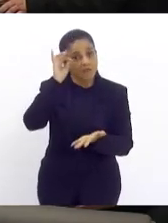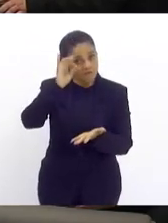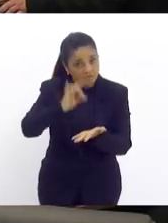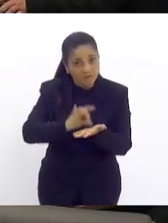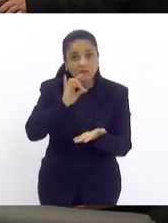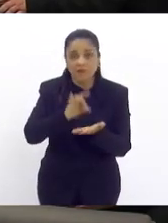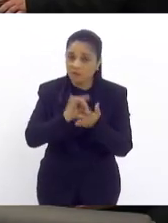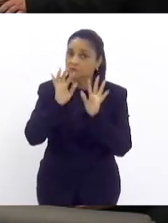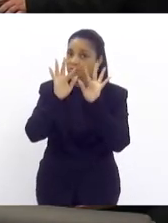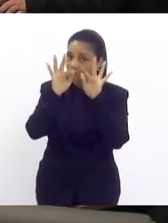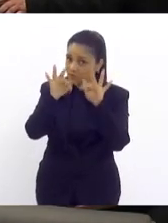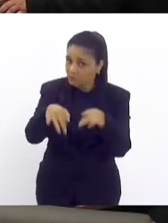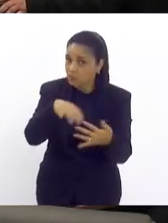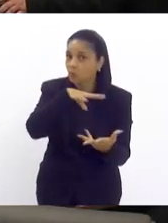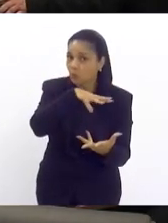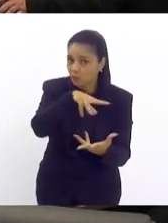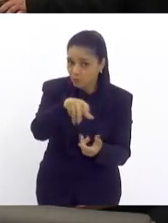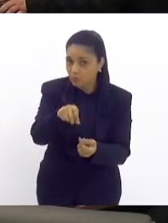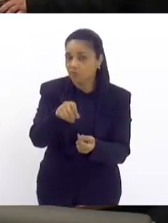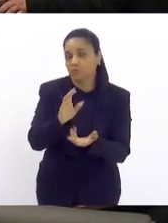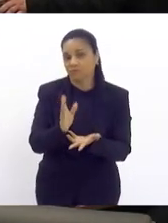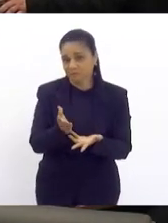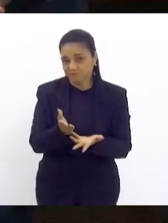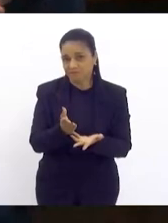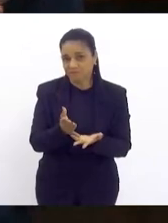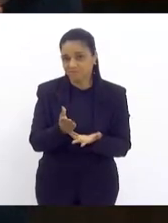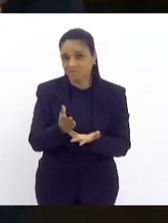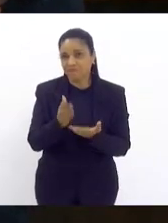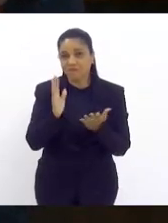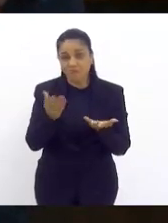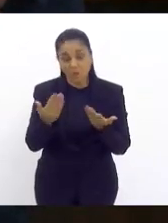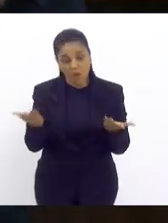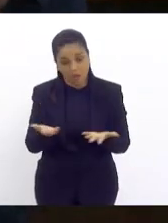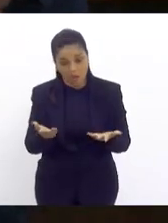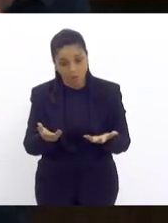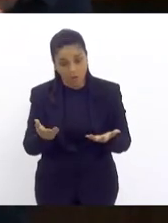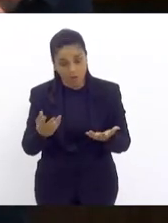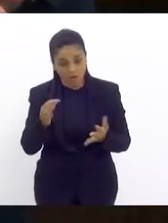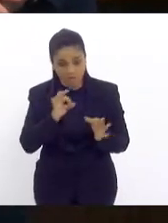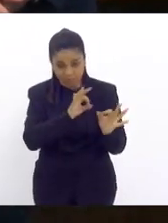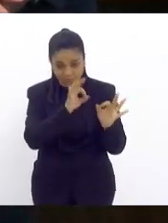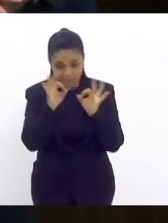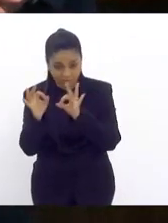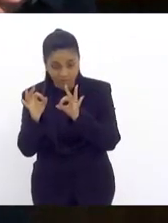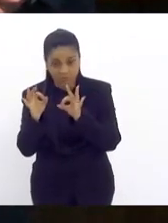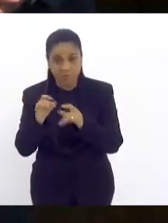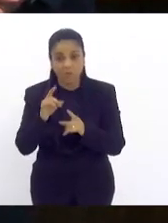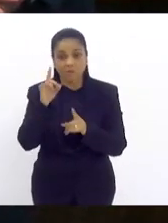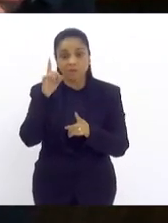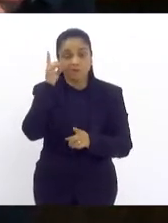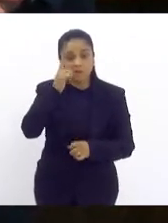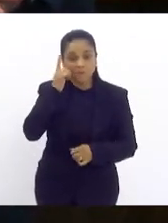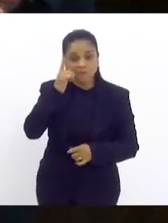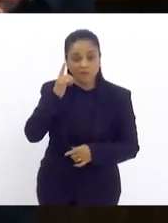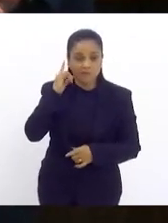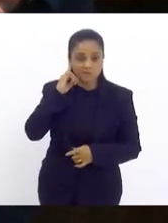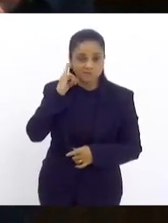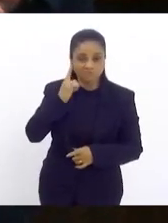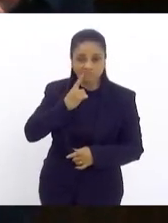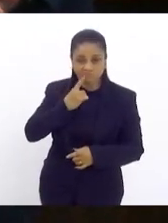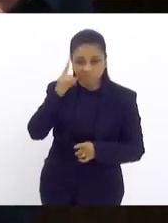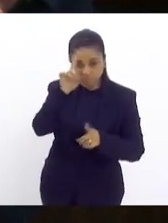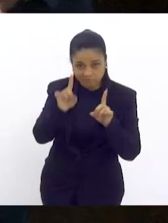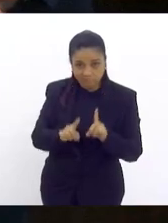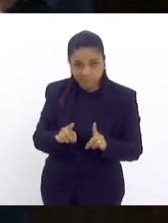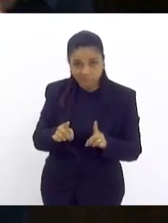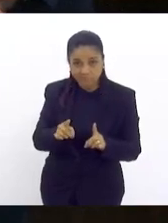o fim dos tempos Presidente eu eu acabei de presenciar aqui uma deputada deficiente auditiva se silenciando